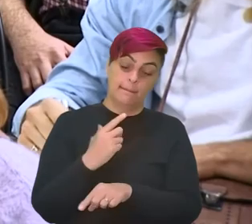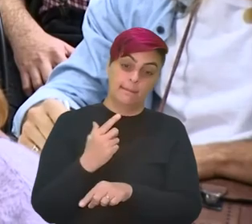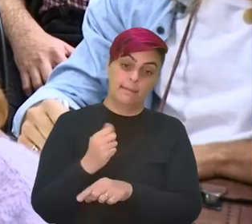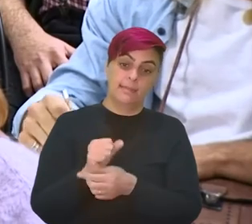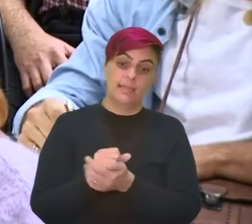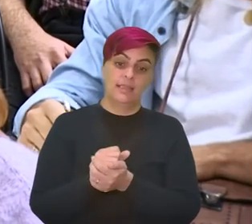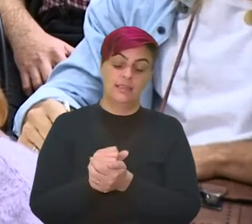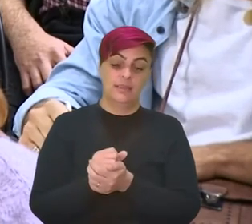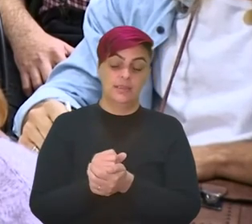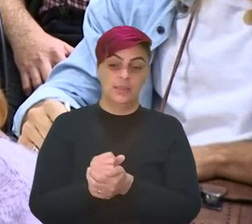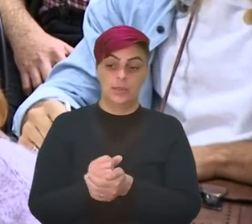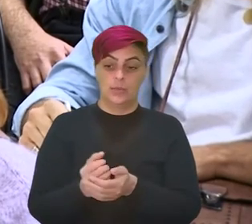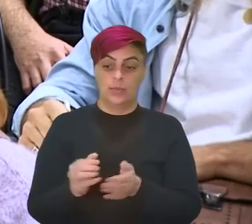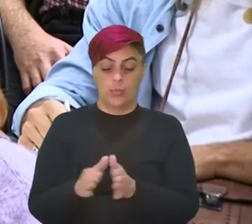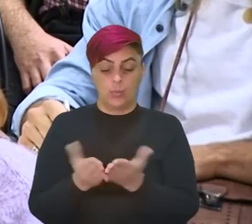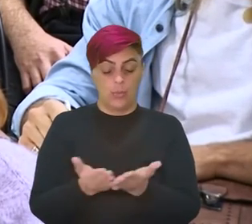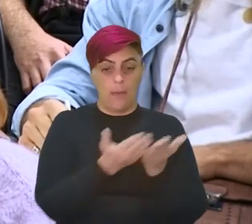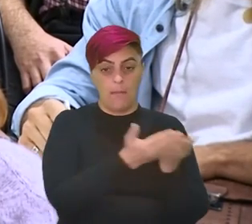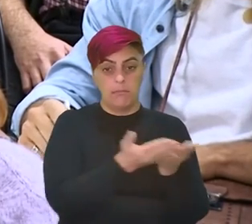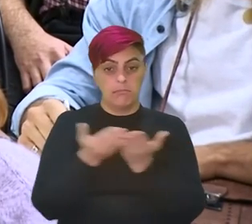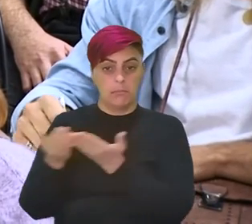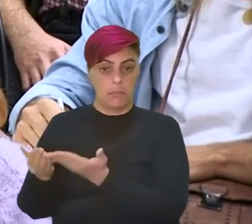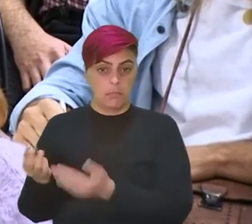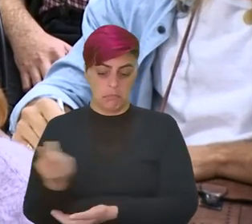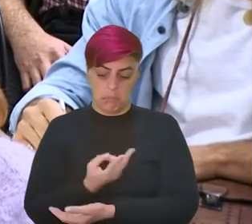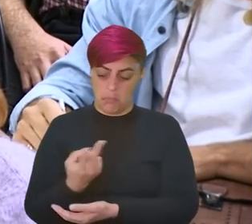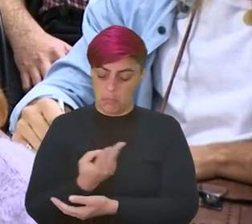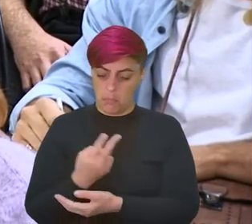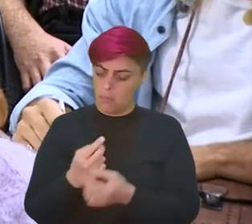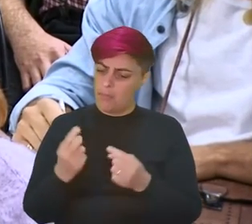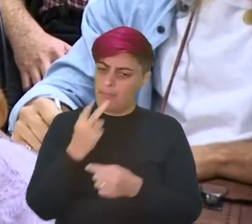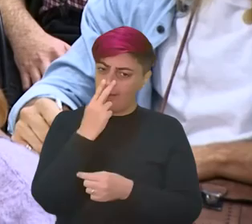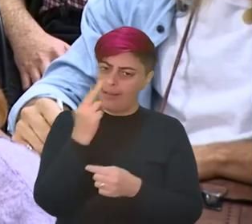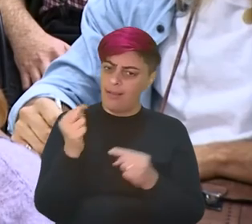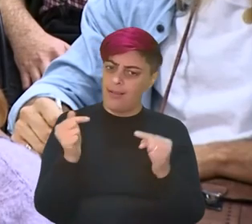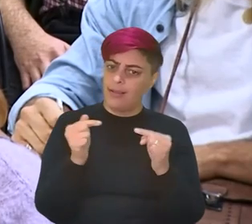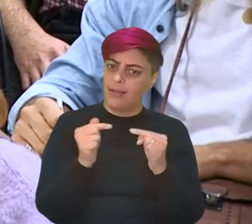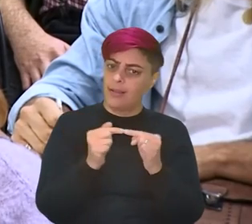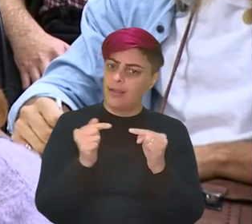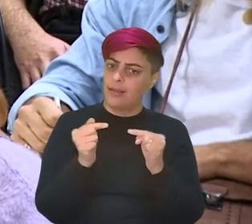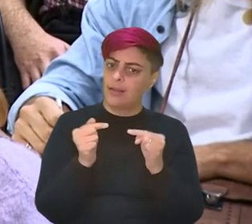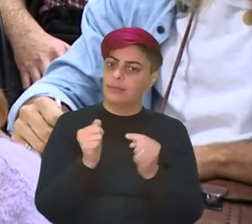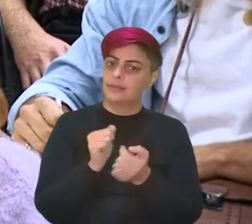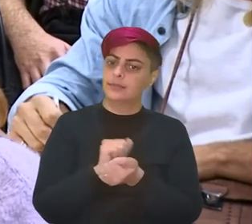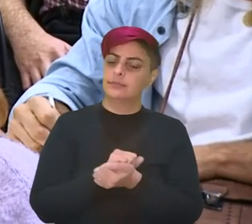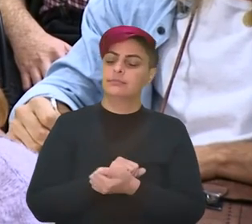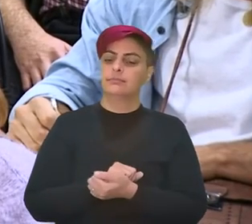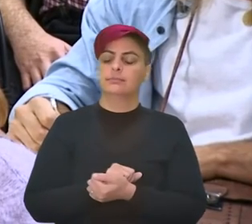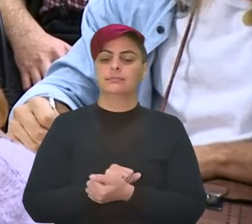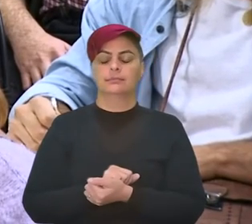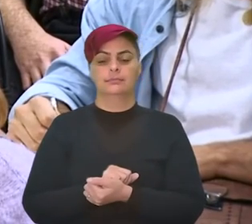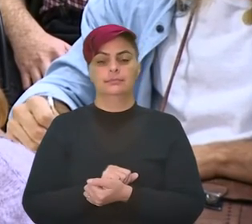Flaherty e Argonautas, inúmeras coincidências. Né? Uhum. É,